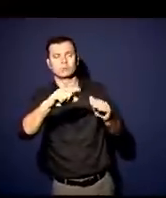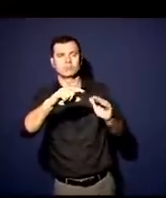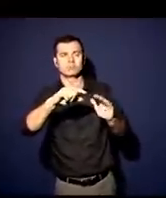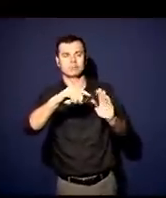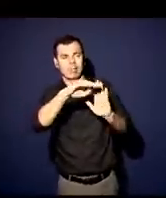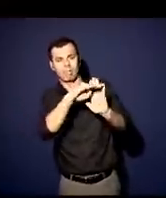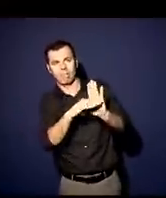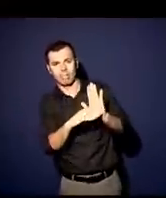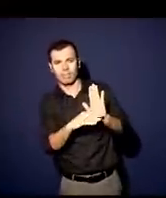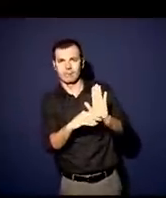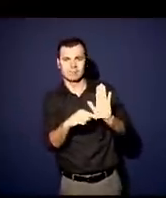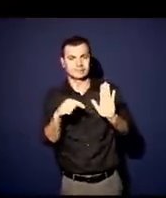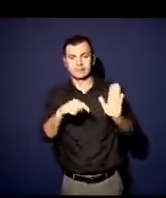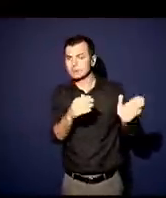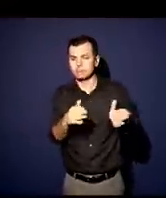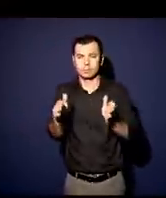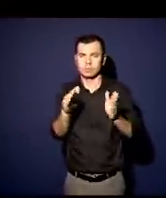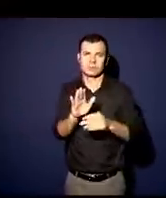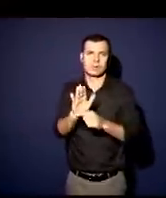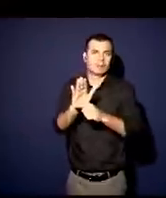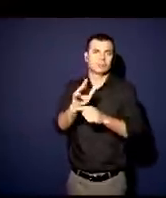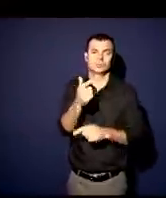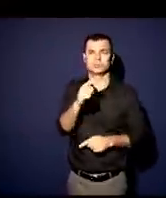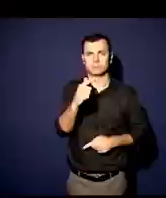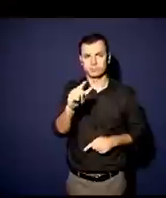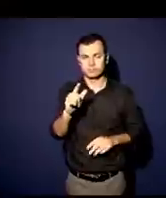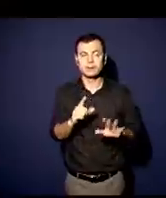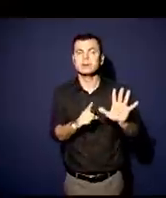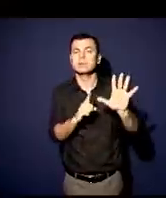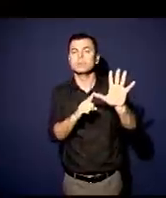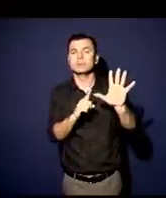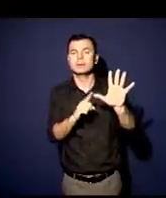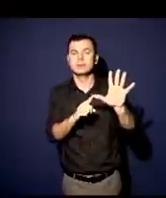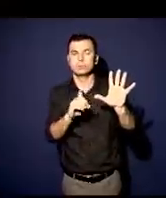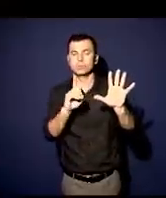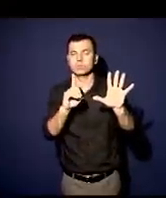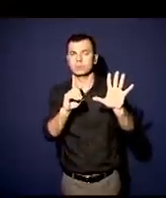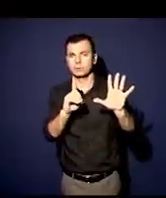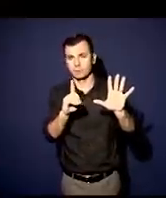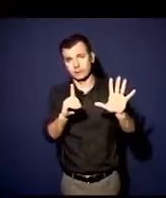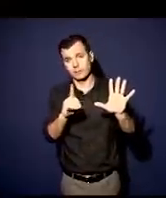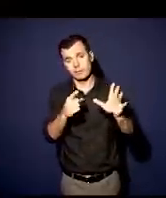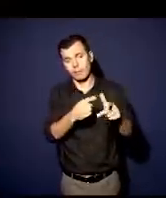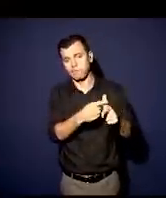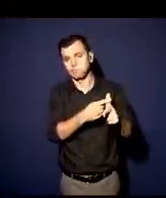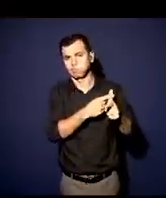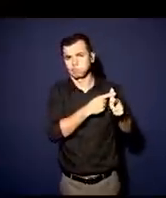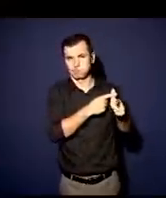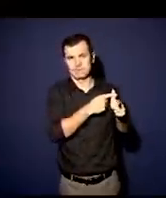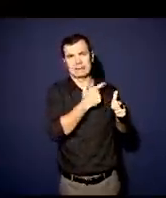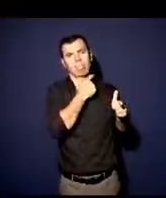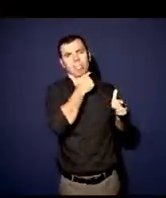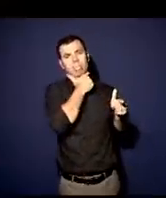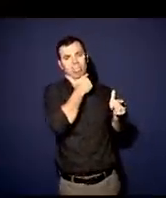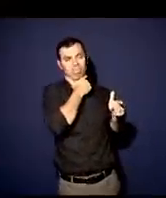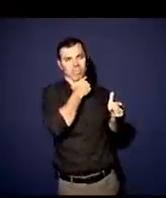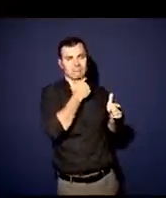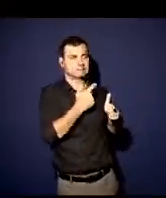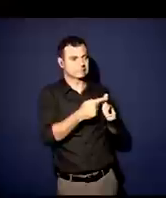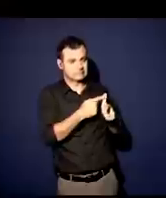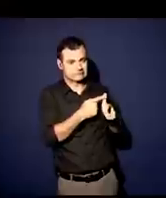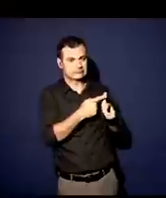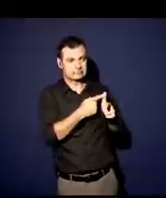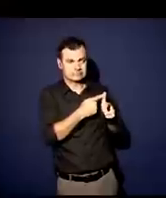e isso não ajuda a produtividade. E o quinto D são as dívidas. As dívidas são tão